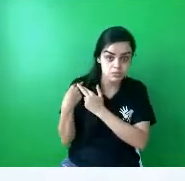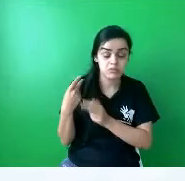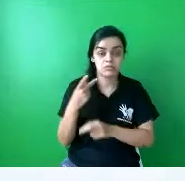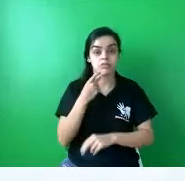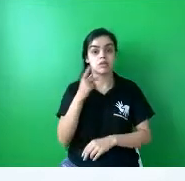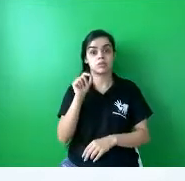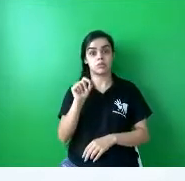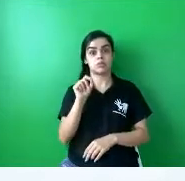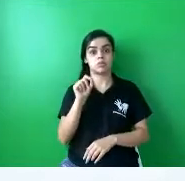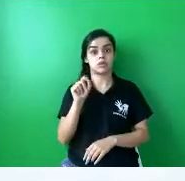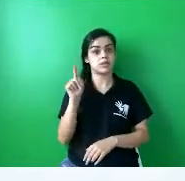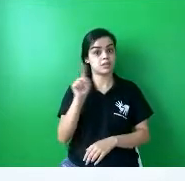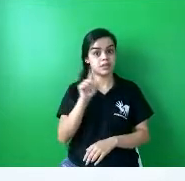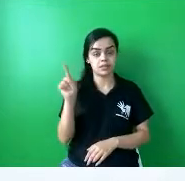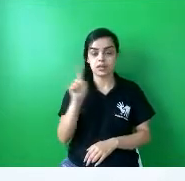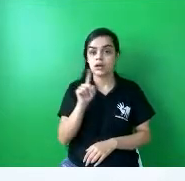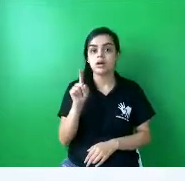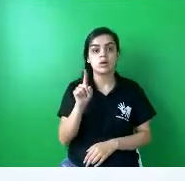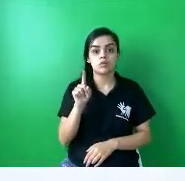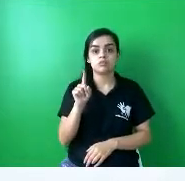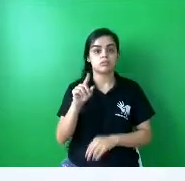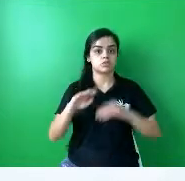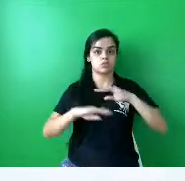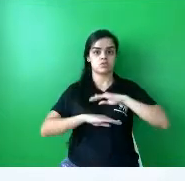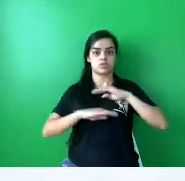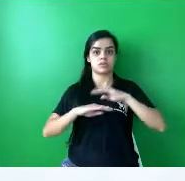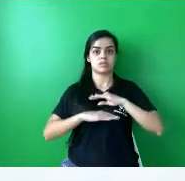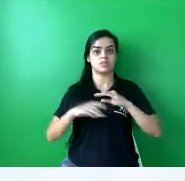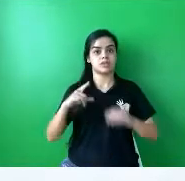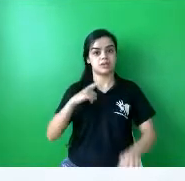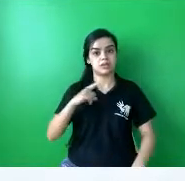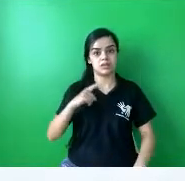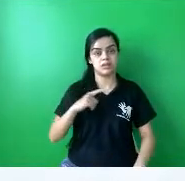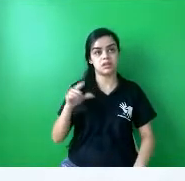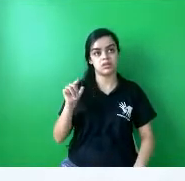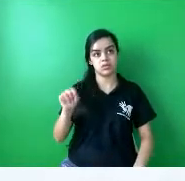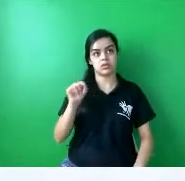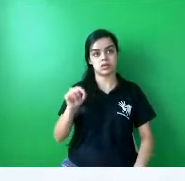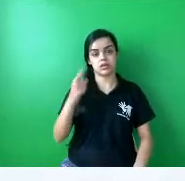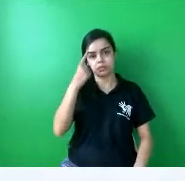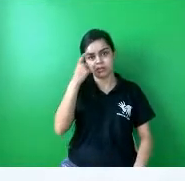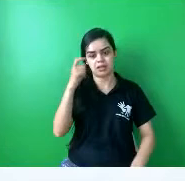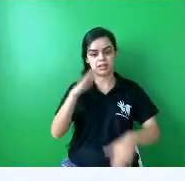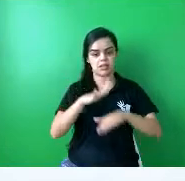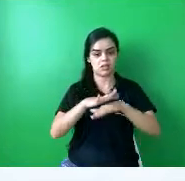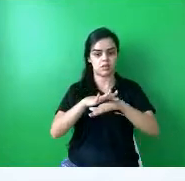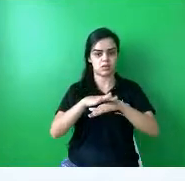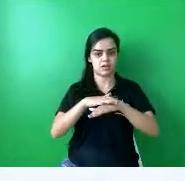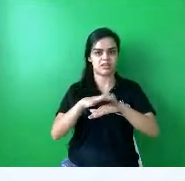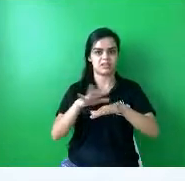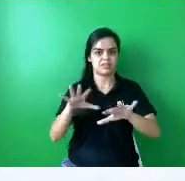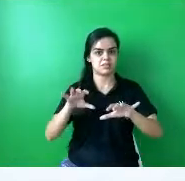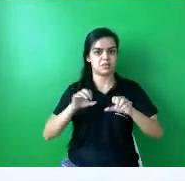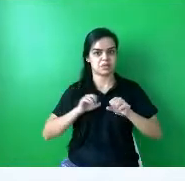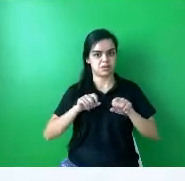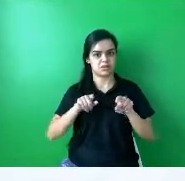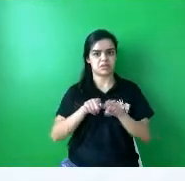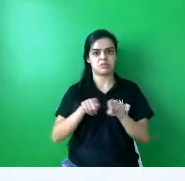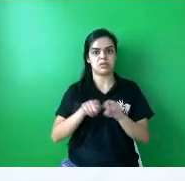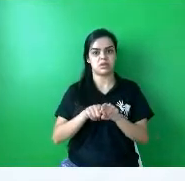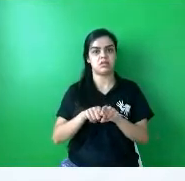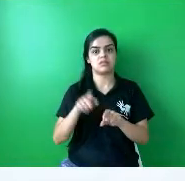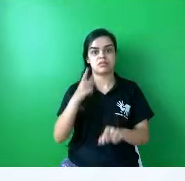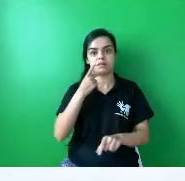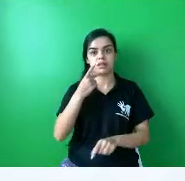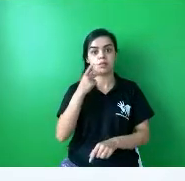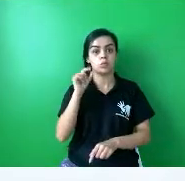que ele não está com nenhuma situação que provoque aí uma ideia da doença, nenhum sintoma, né? Ele também vai